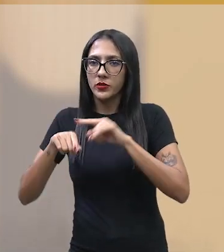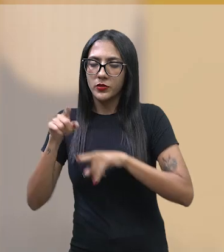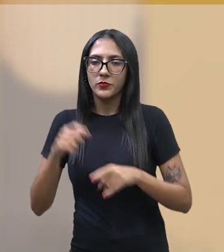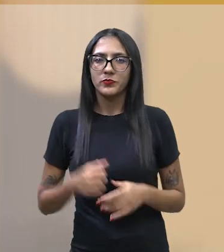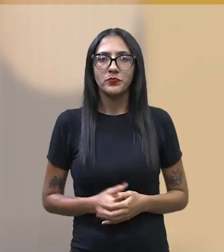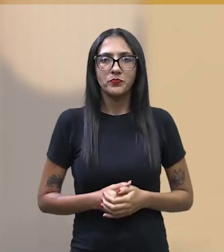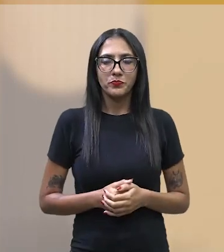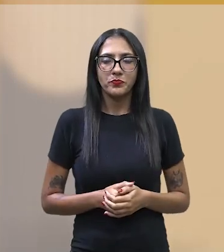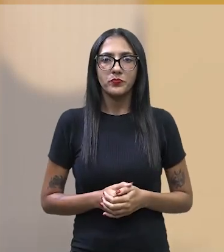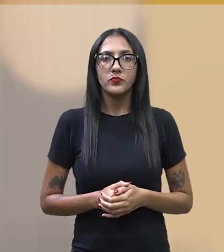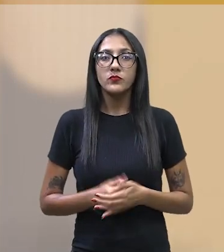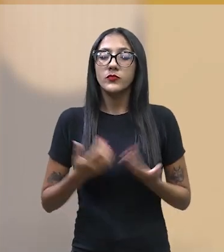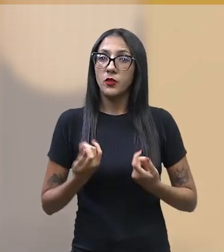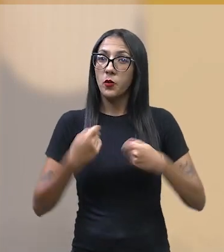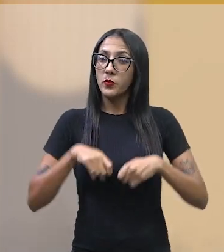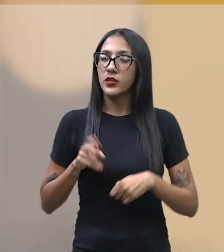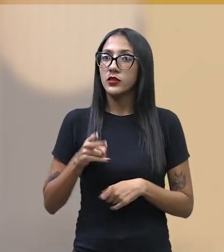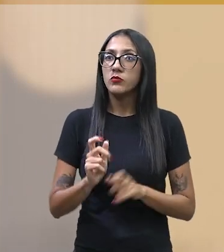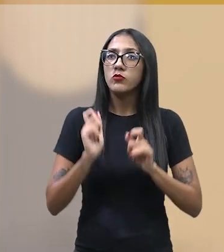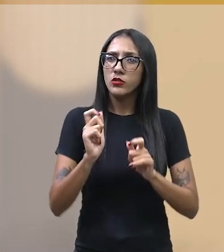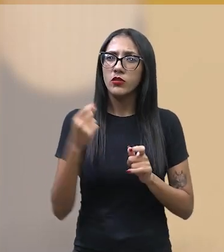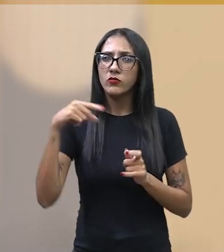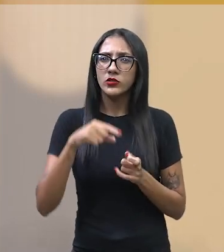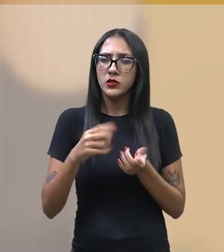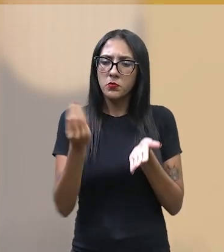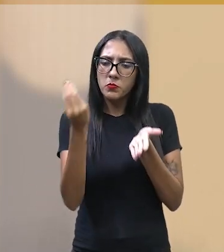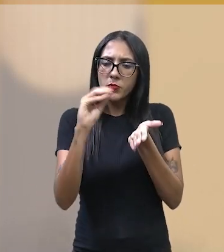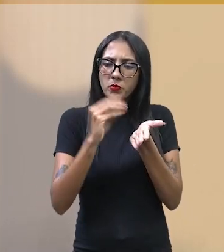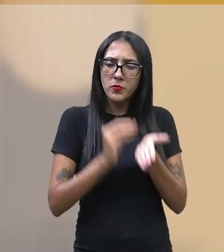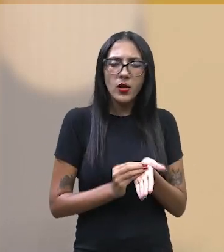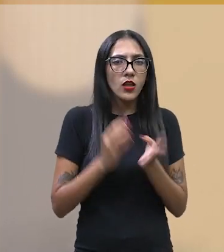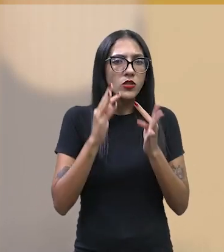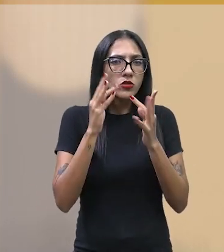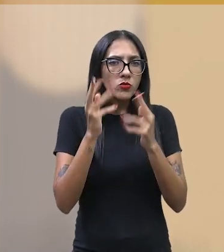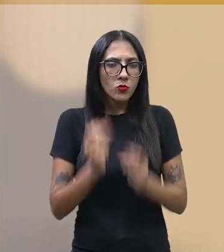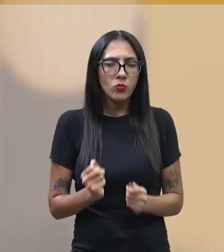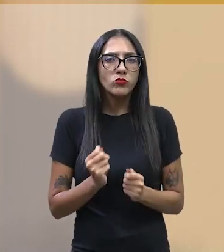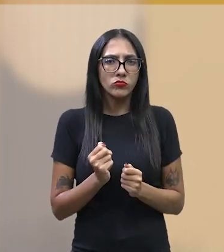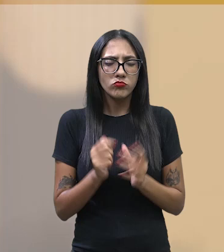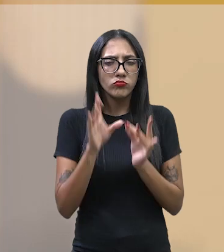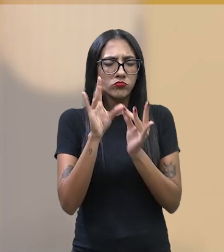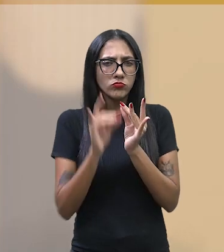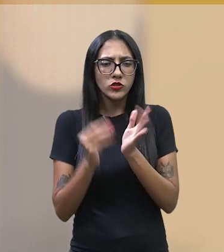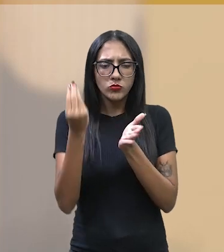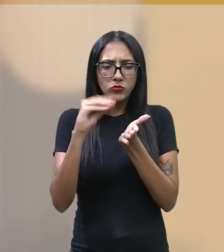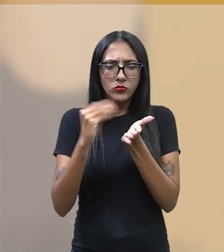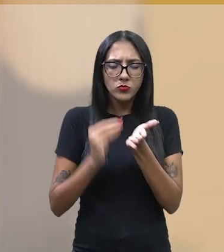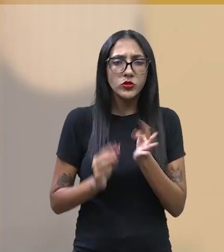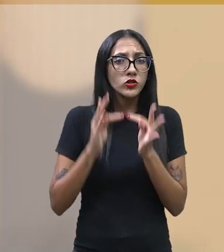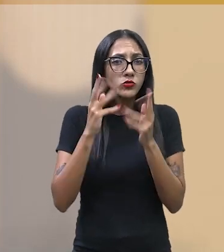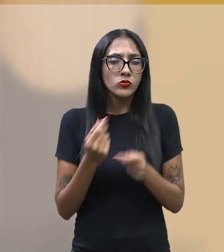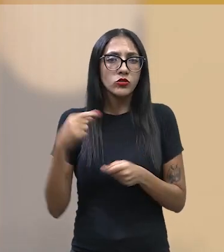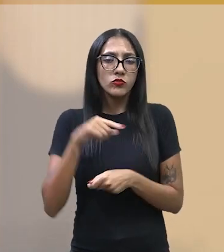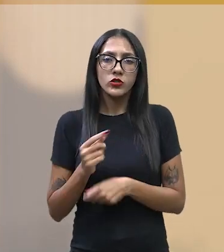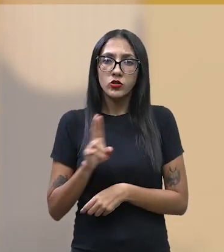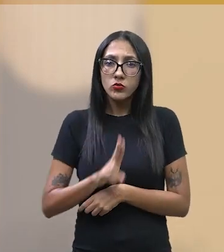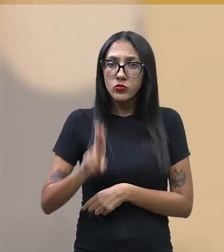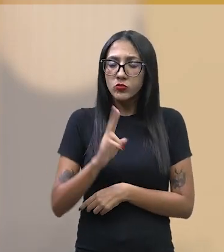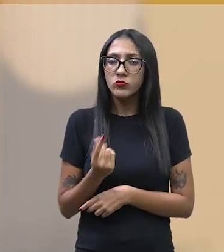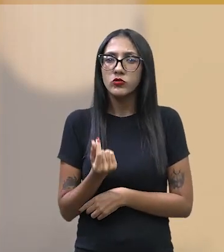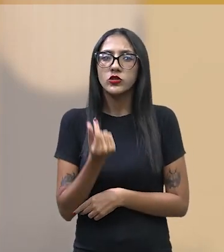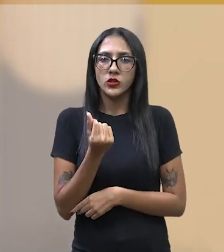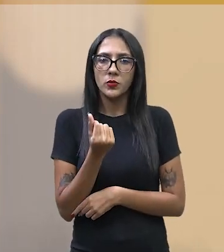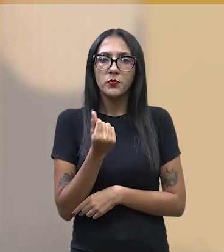gente precisa sempre anotar esses custos, anotar tudo que você vai gastar para